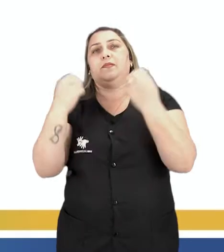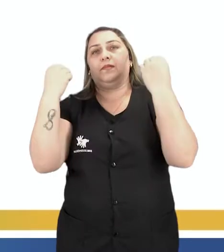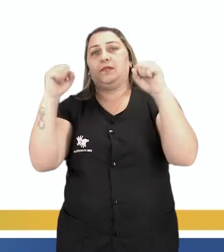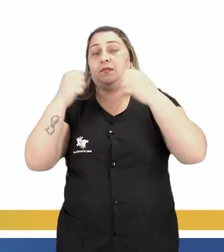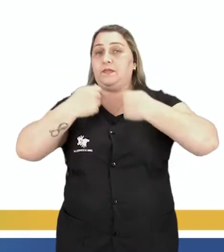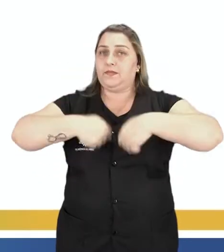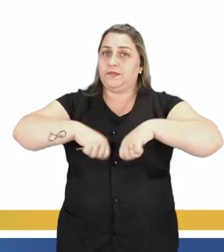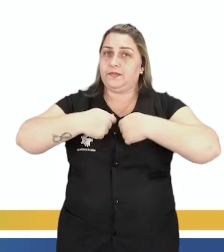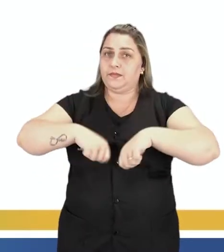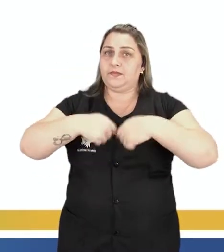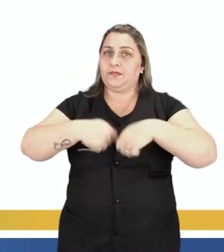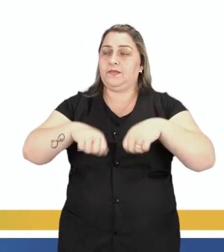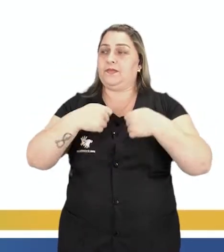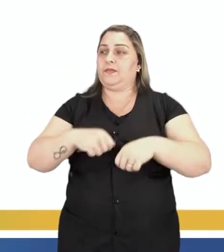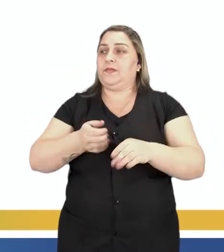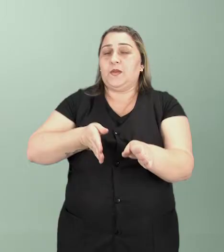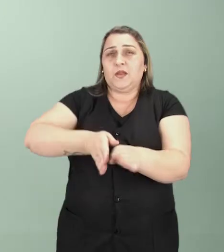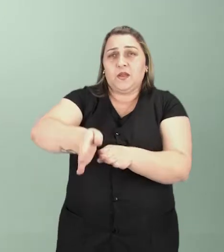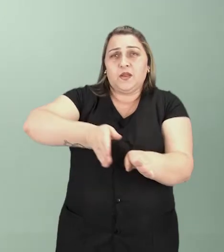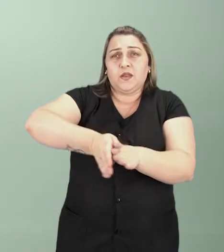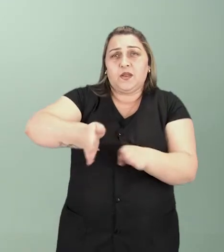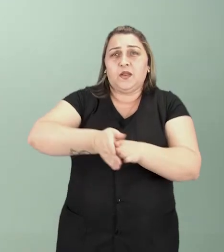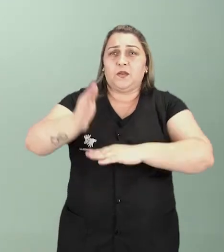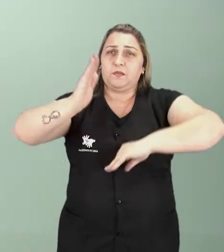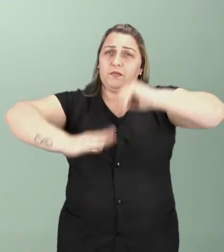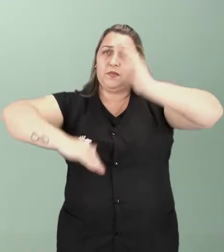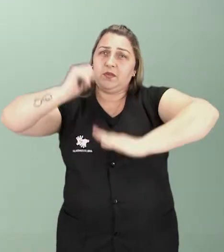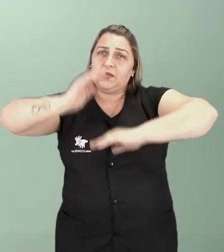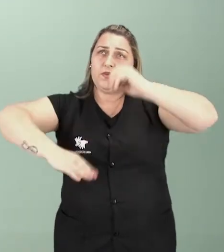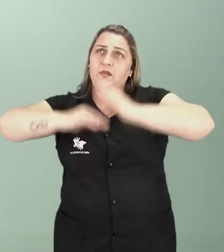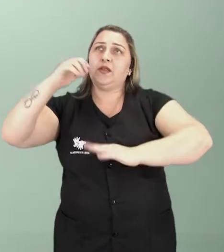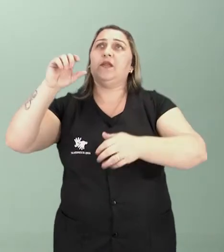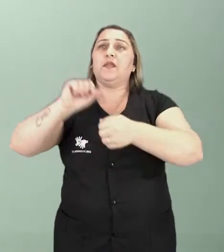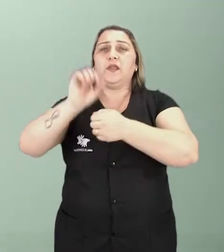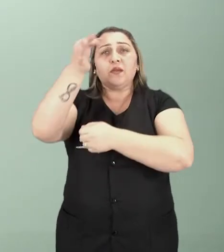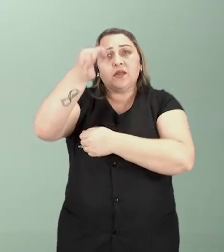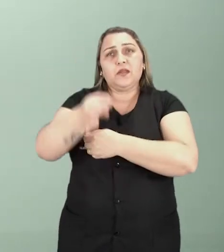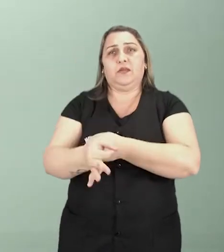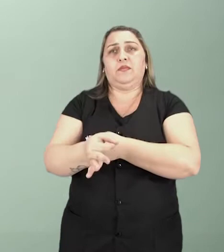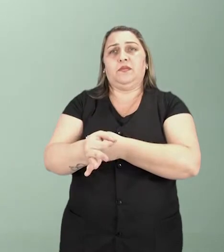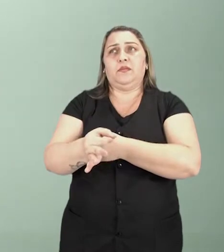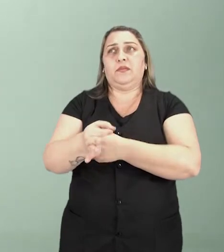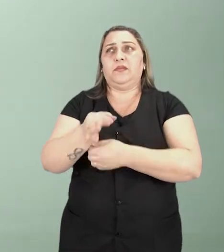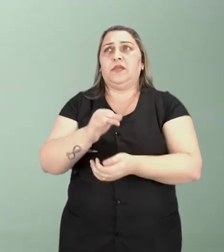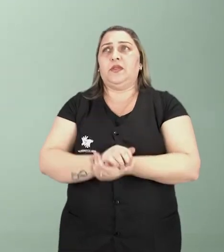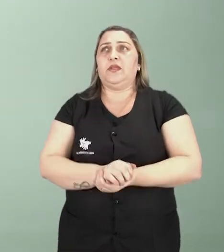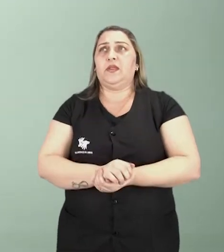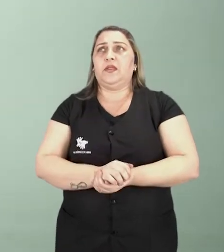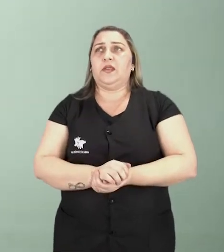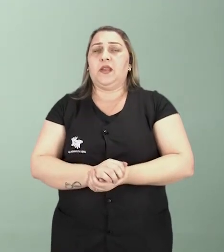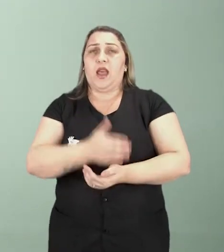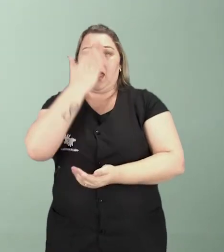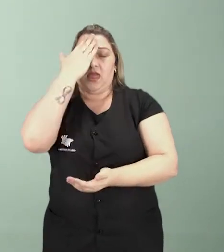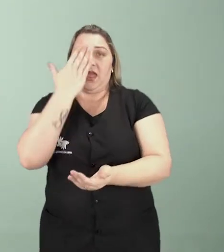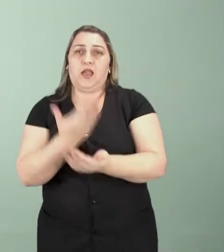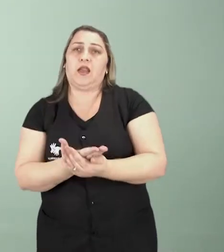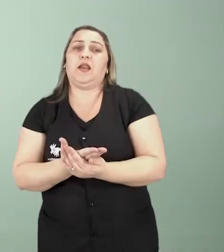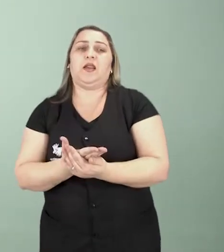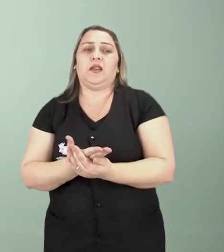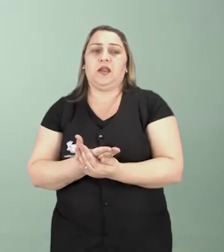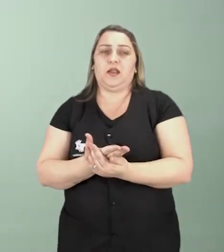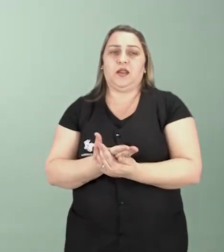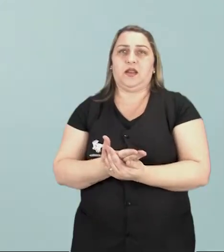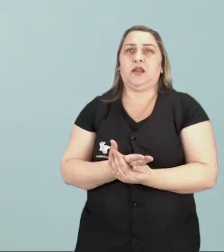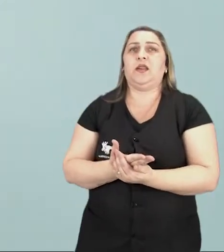eles precisam de uma orientação profissional para que eles sejam feitos, tá? Então, não acreditem muito